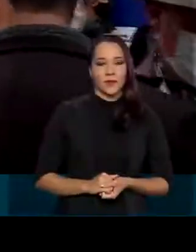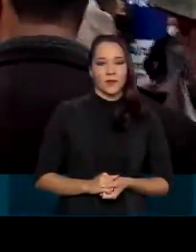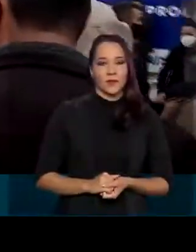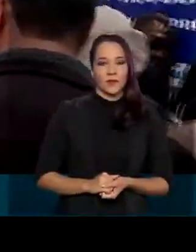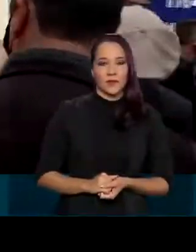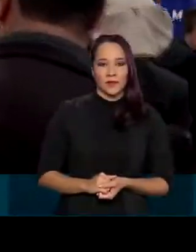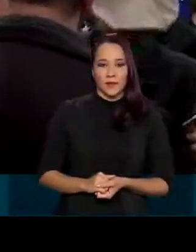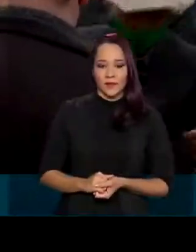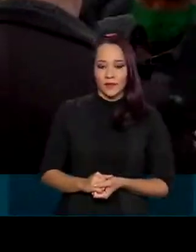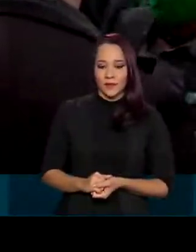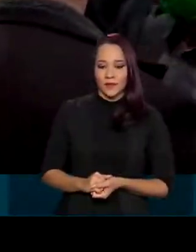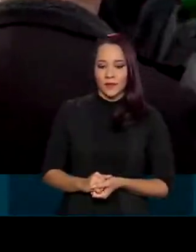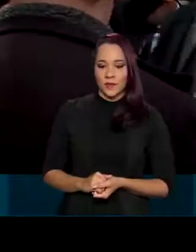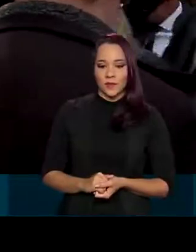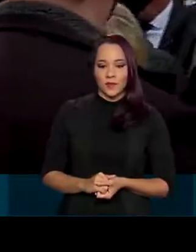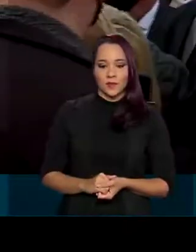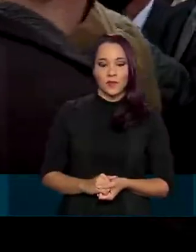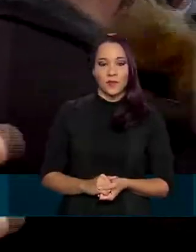Olha, meu